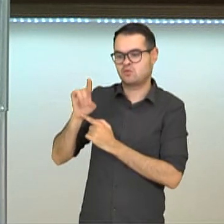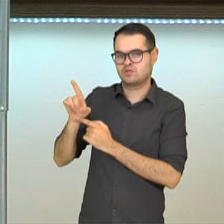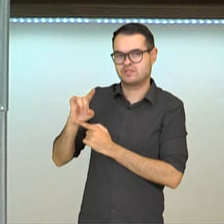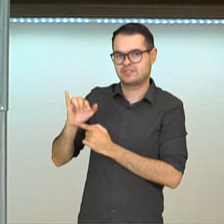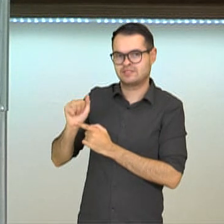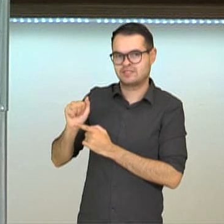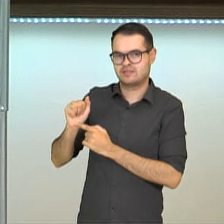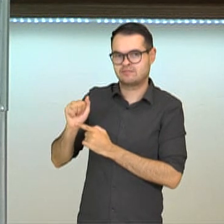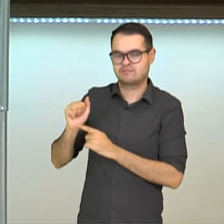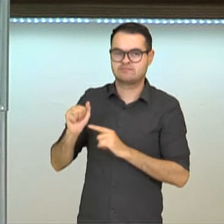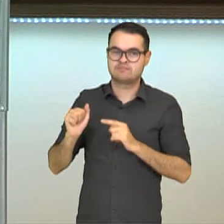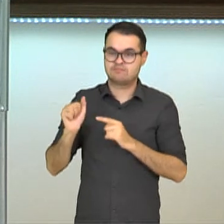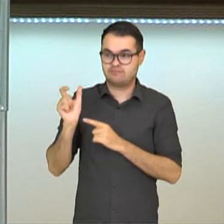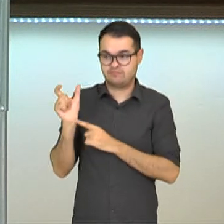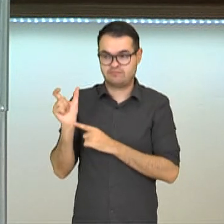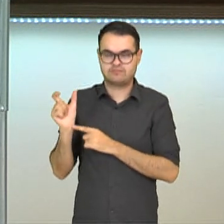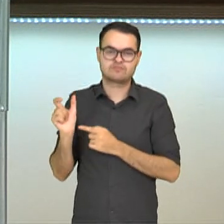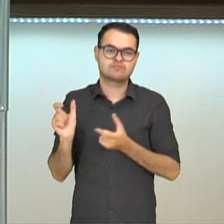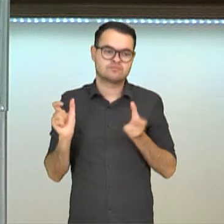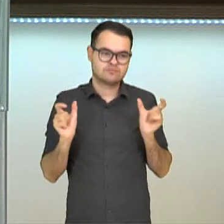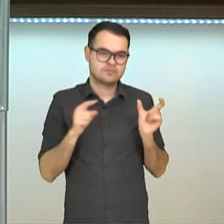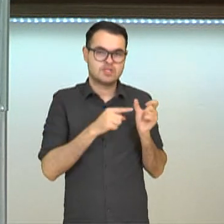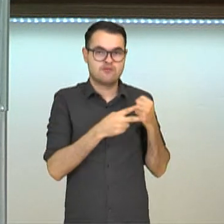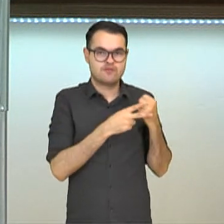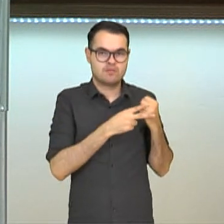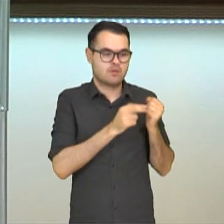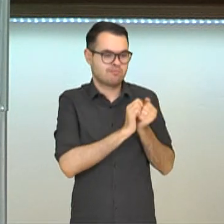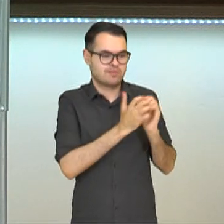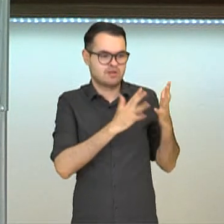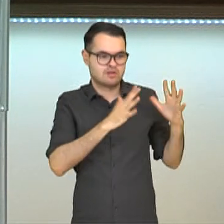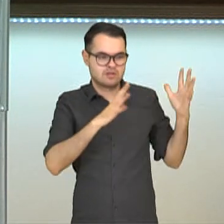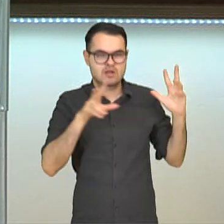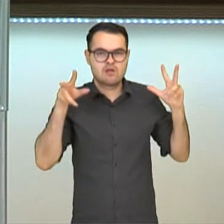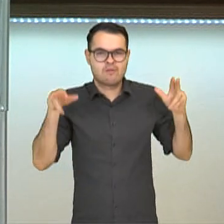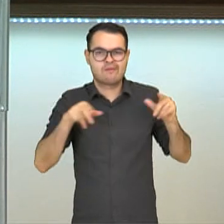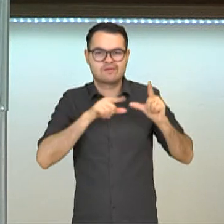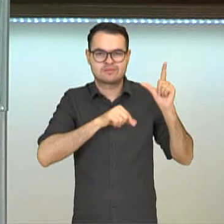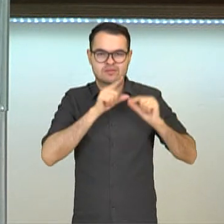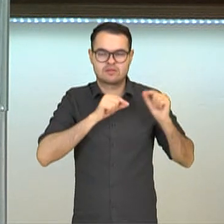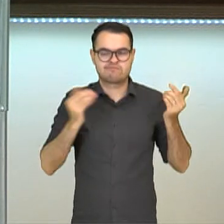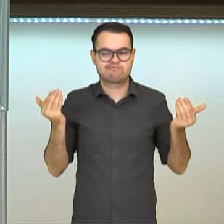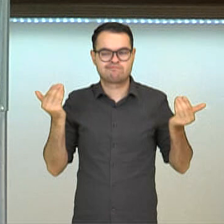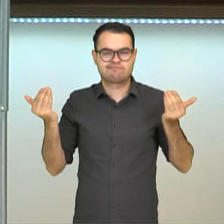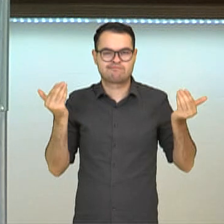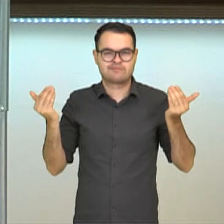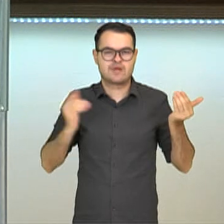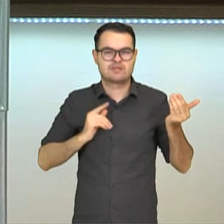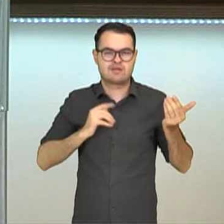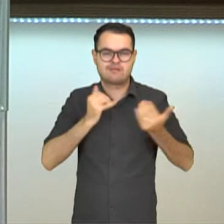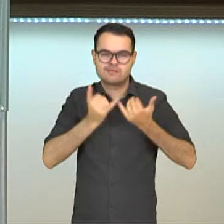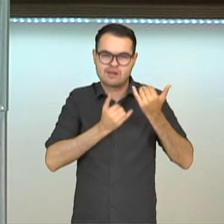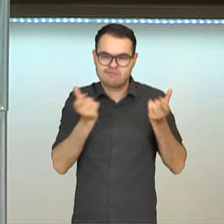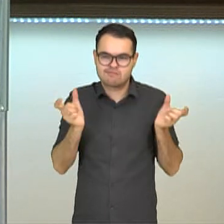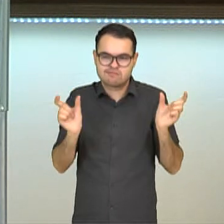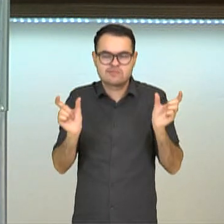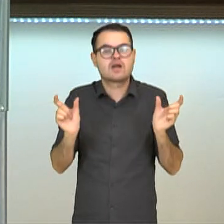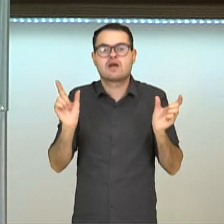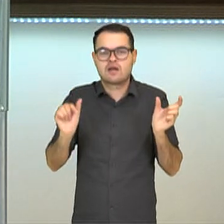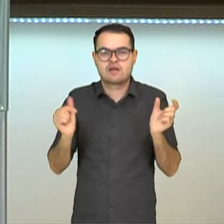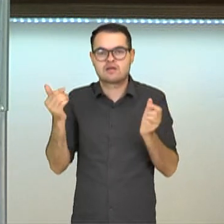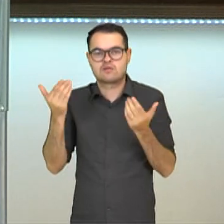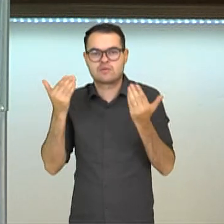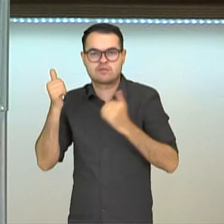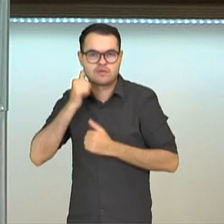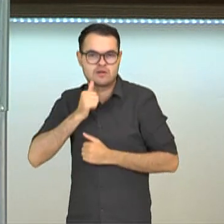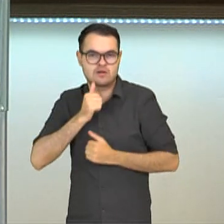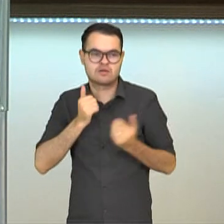verbo luzir, que é brilhar, que é inerente às estrelas. Então, nós temos aqui a comparação entre a